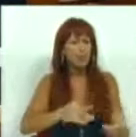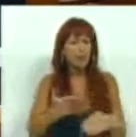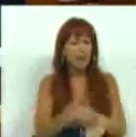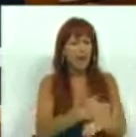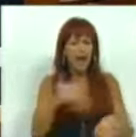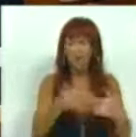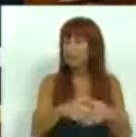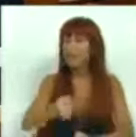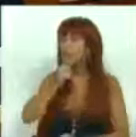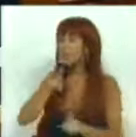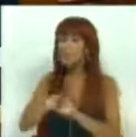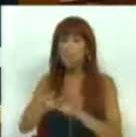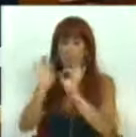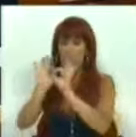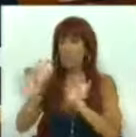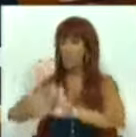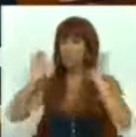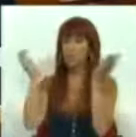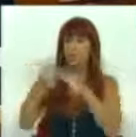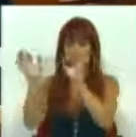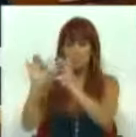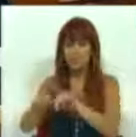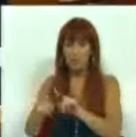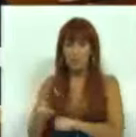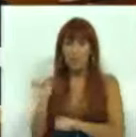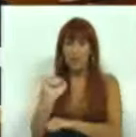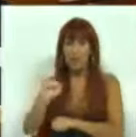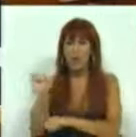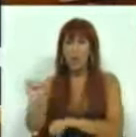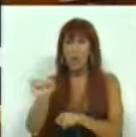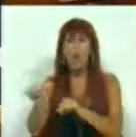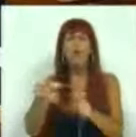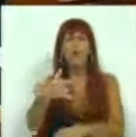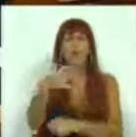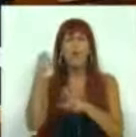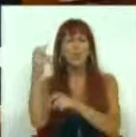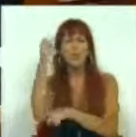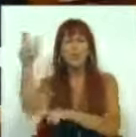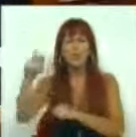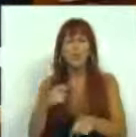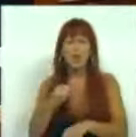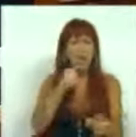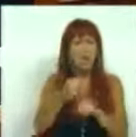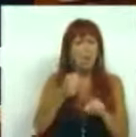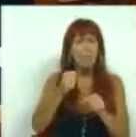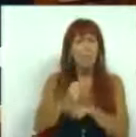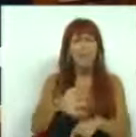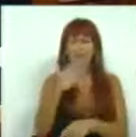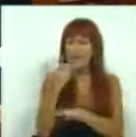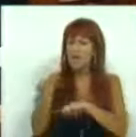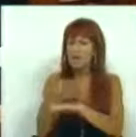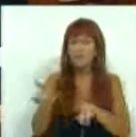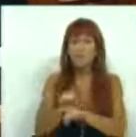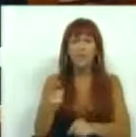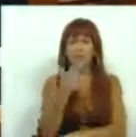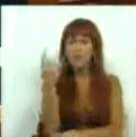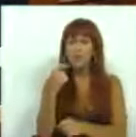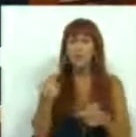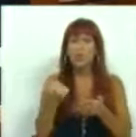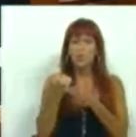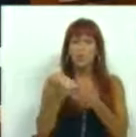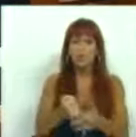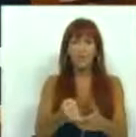Medidas tal como a generalização dos cuidados paliativos, o combate contra a dor crónica, o combate à solidão e à exclusão social e familiar,